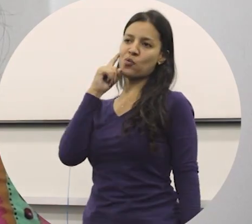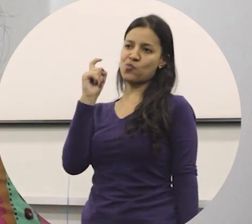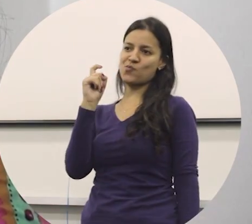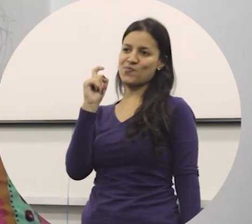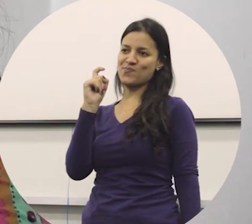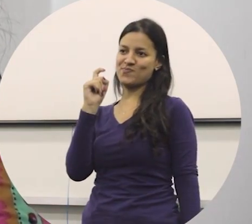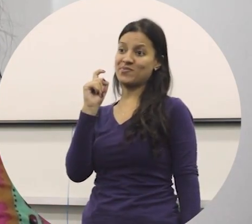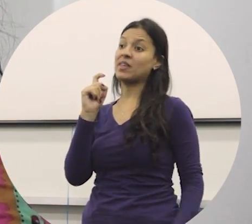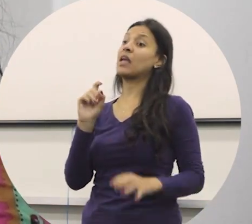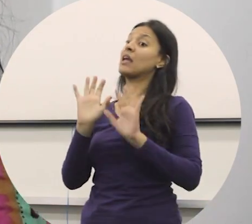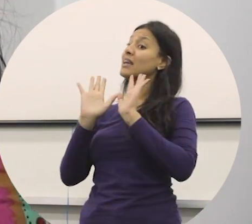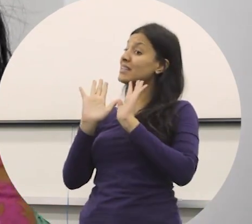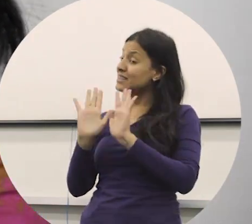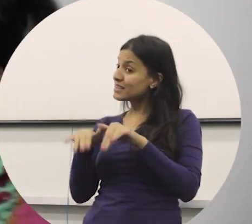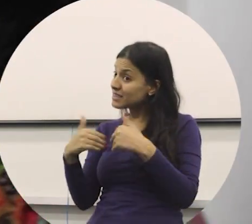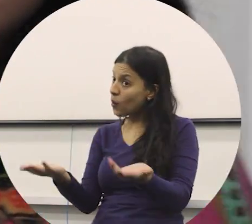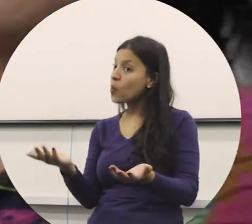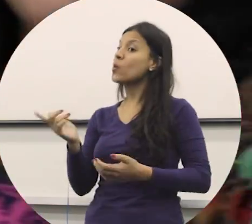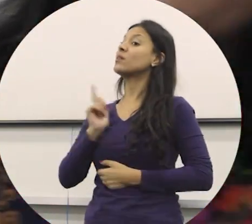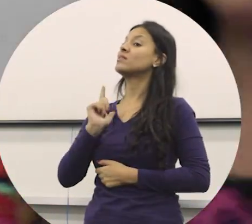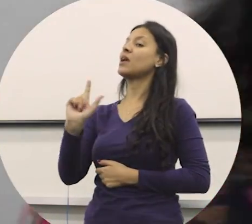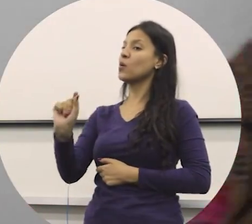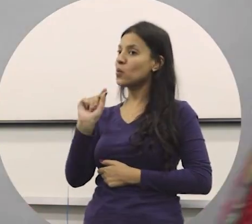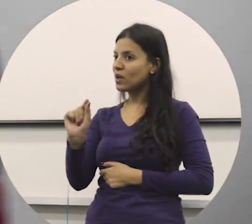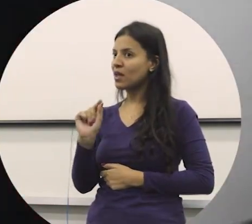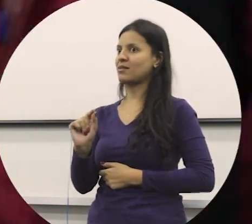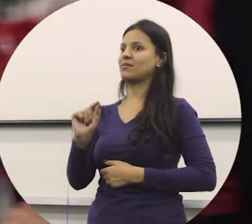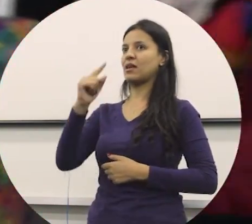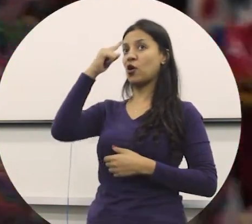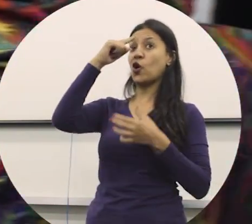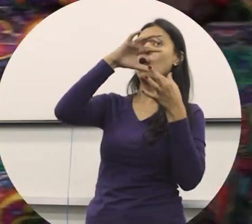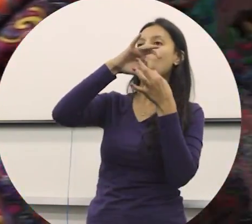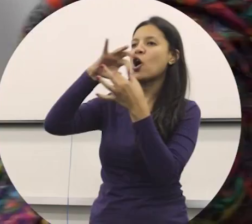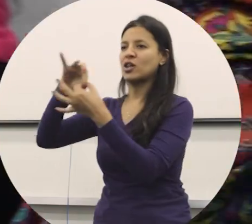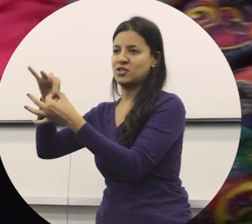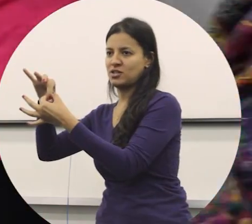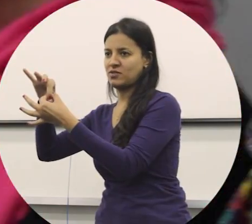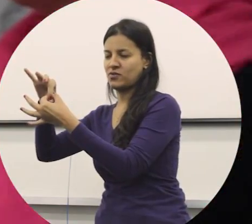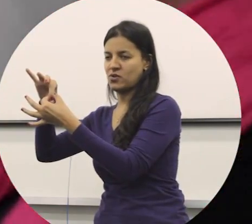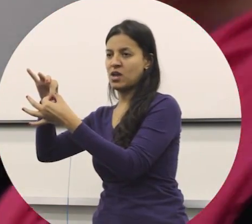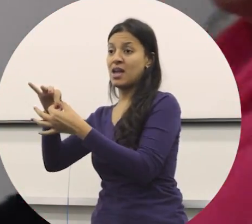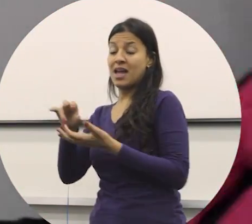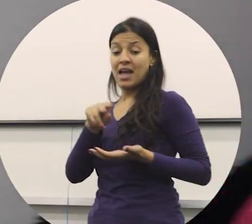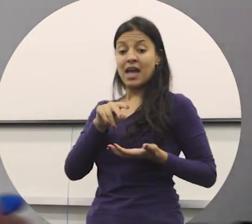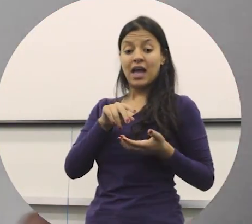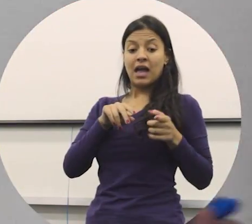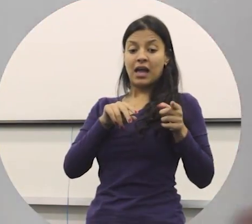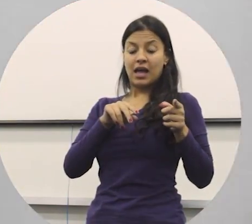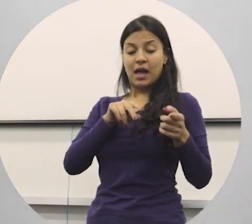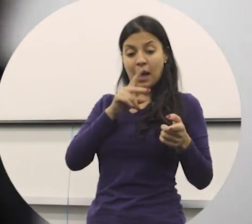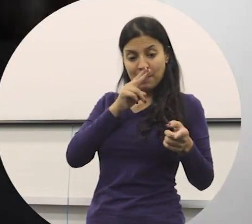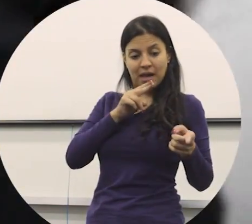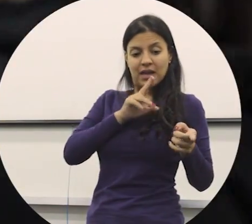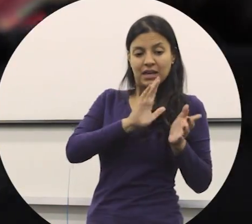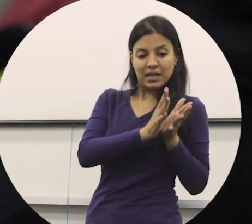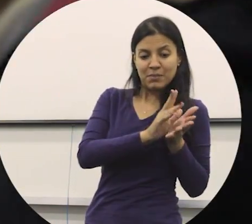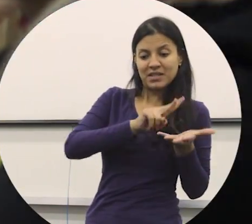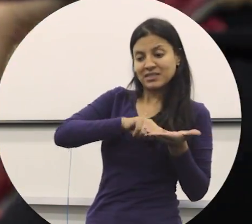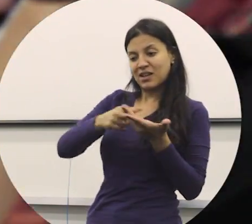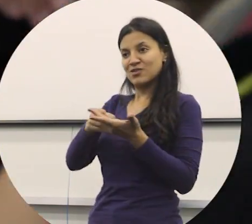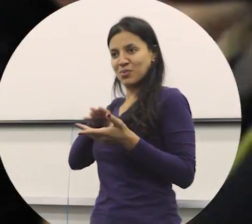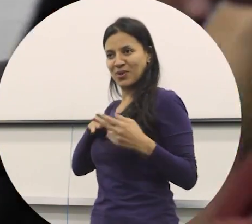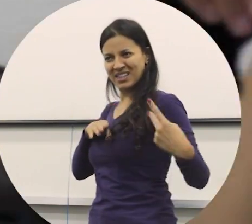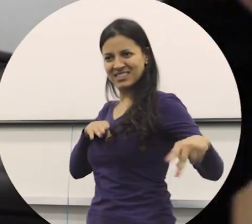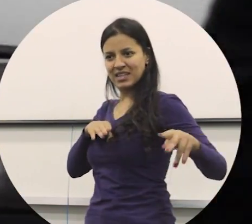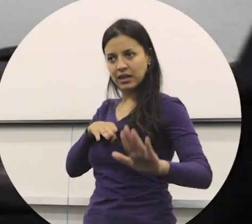a grande questão desse incremento cognitivo, que o processo tradutório, ele implica